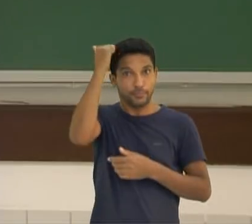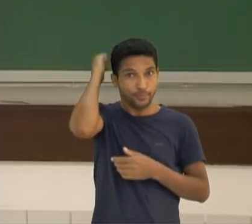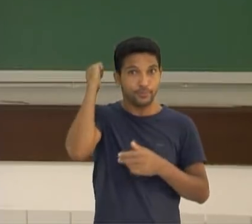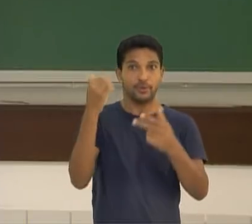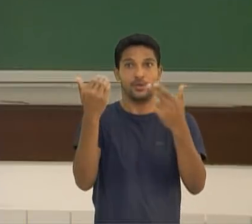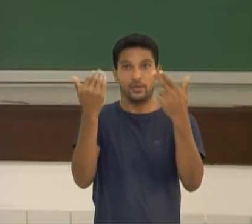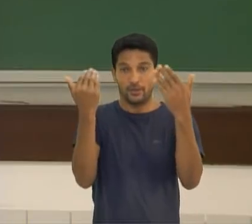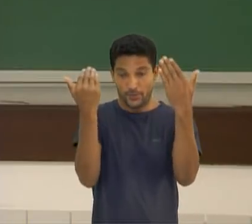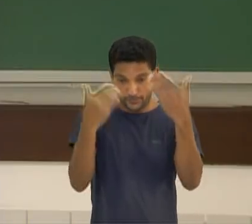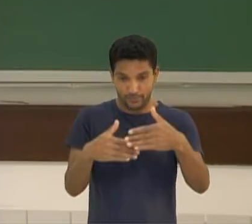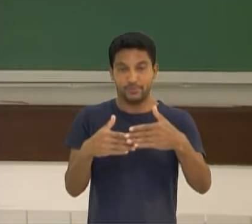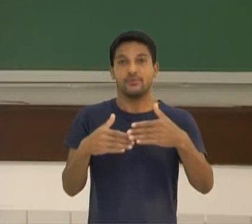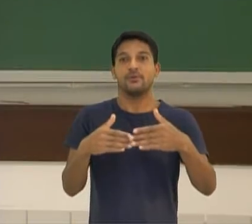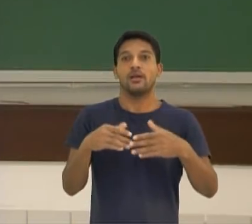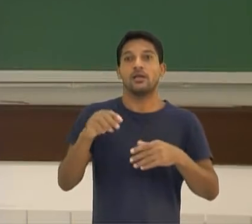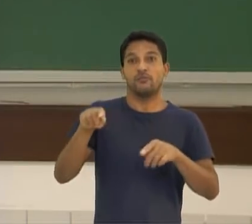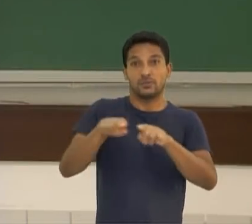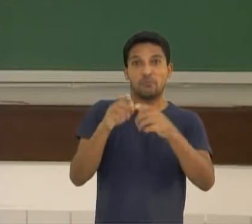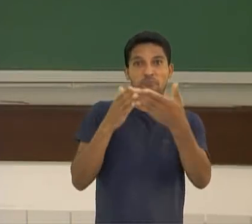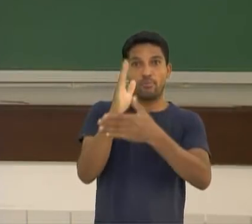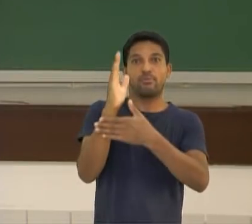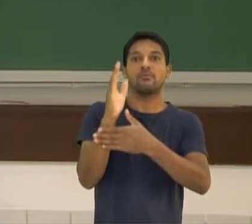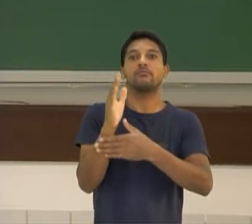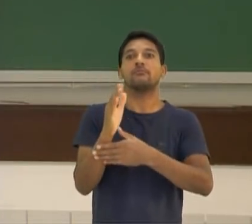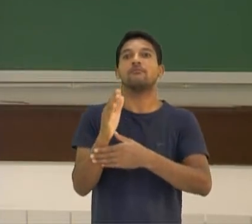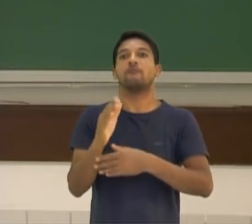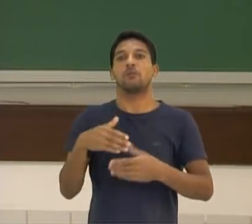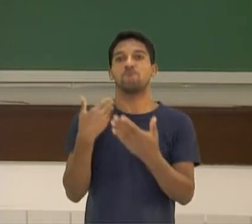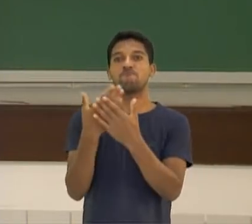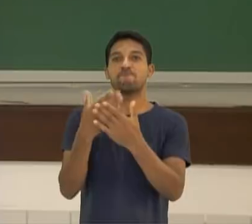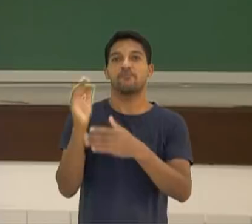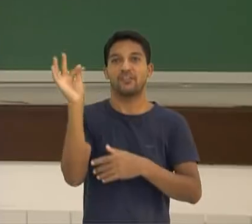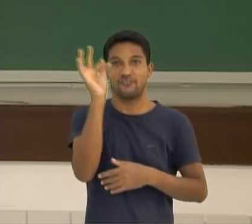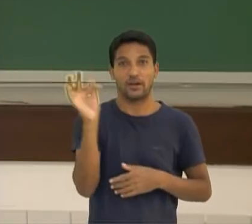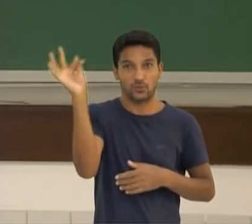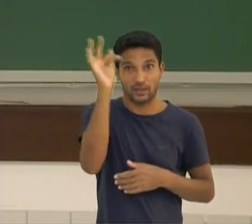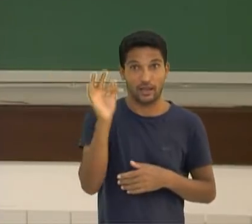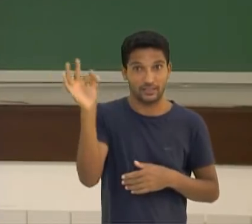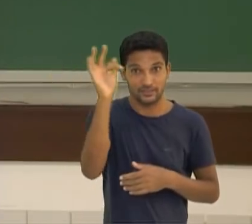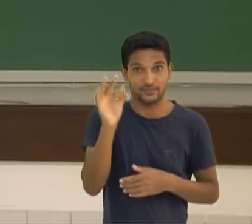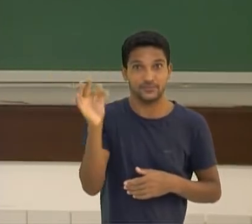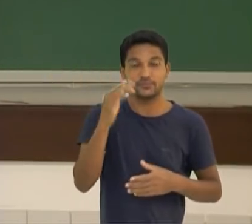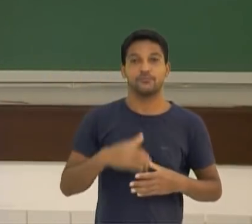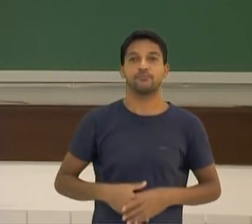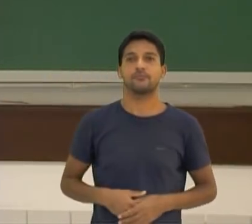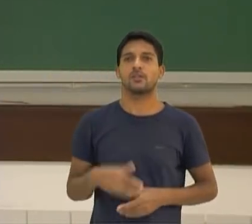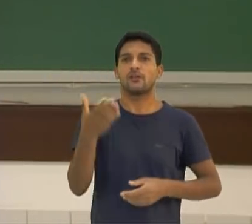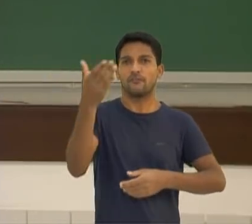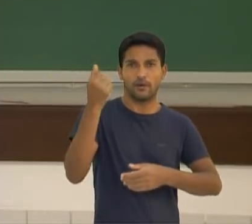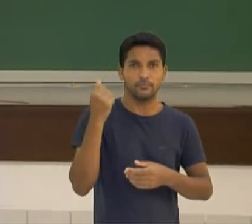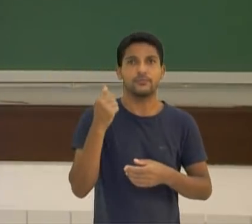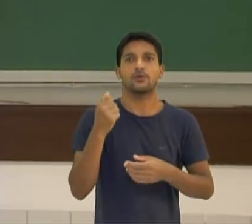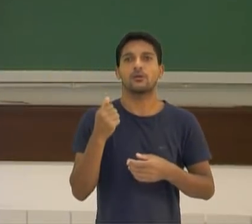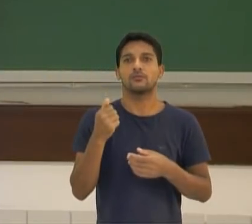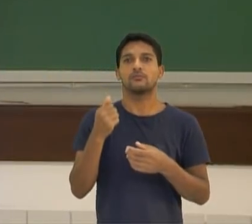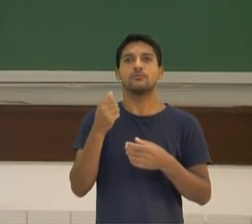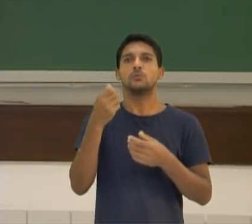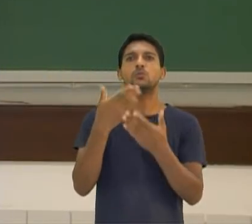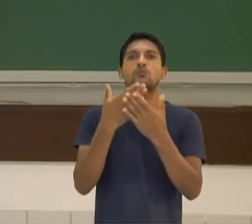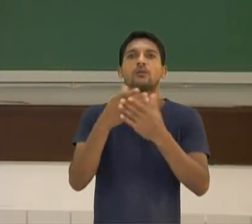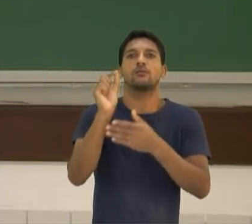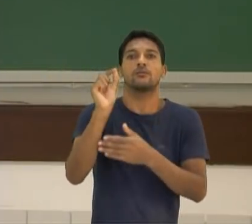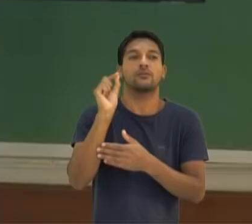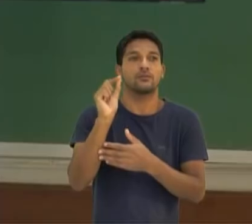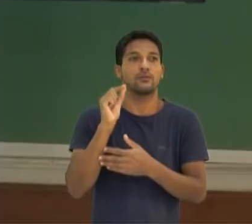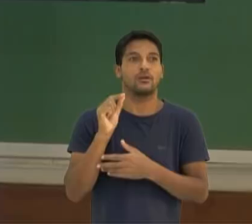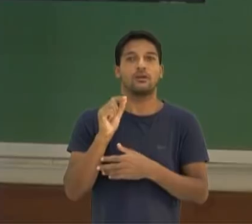cursar a faculdade para fazer aquilo que a gente ama, né? Beleza? Vamos junto com a gente, então. O que nós vamos ver na aula de hoje? Nós